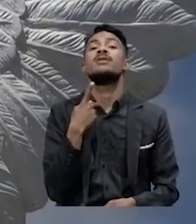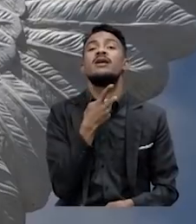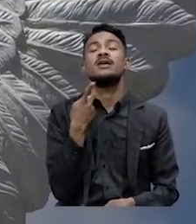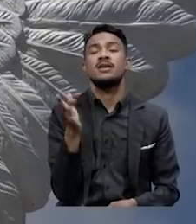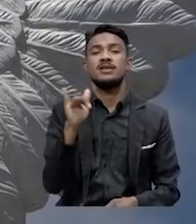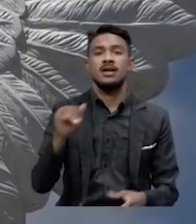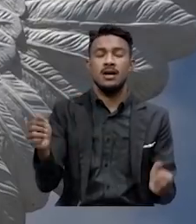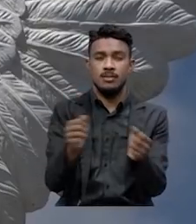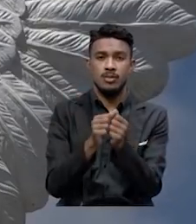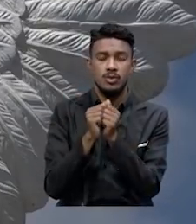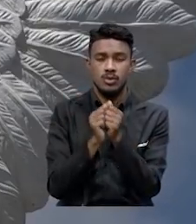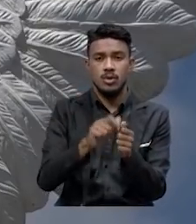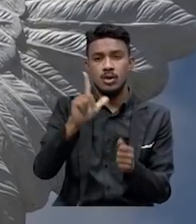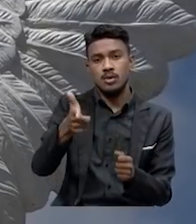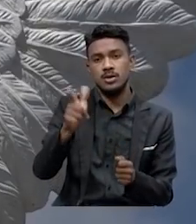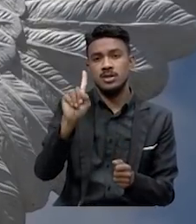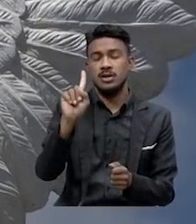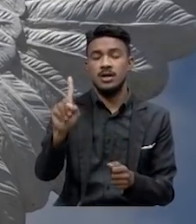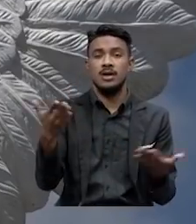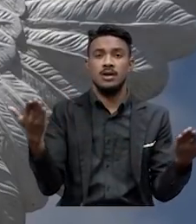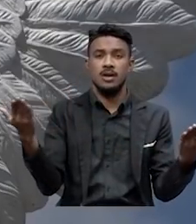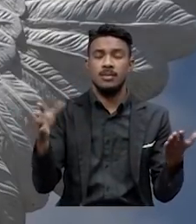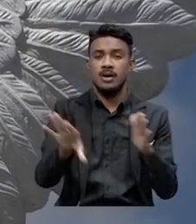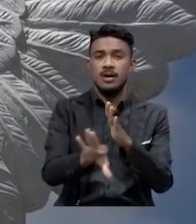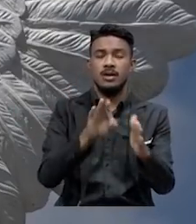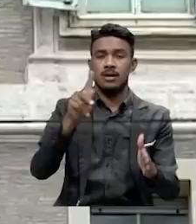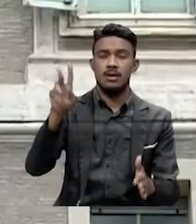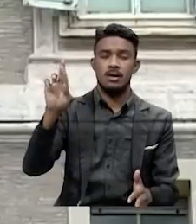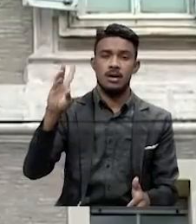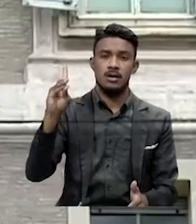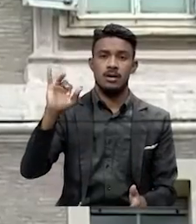hamutuk naing ruanulu resing ida nebe seisai kardeal.